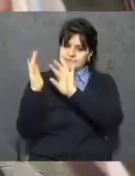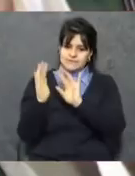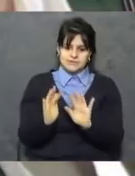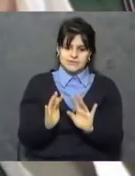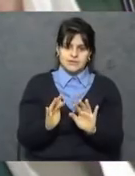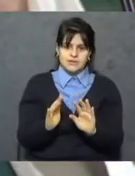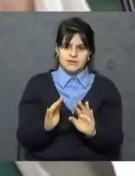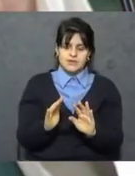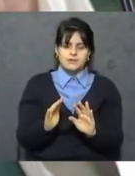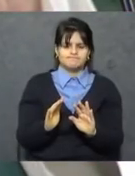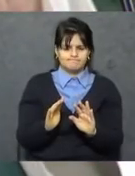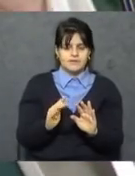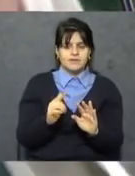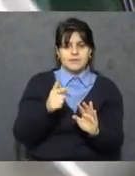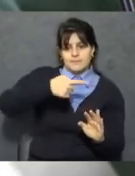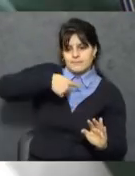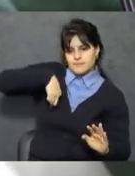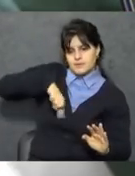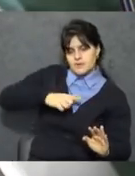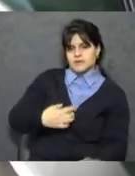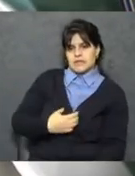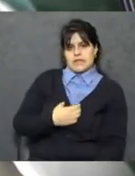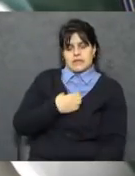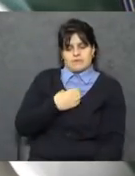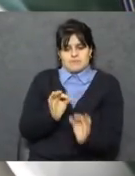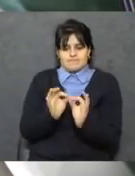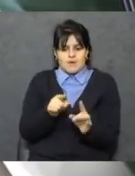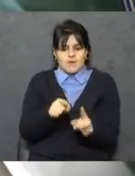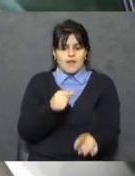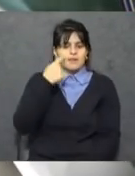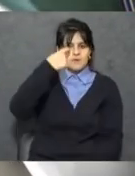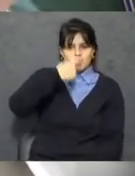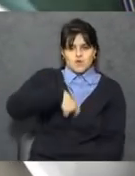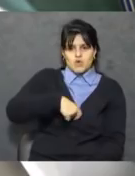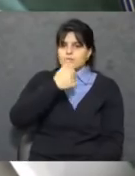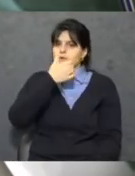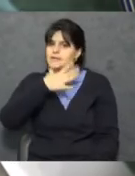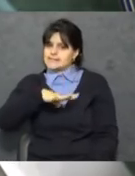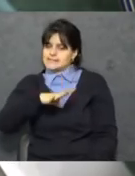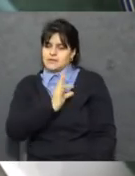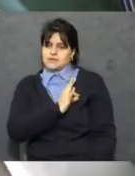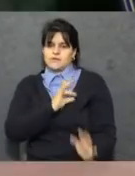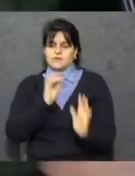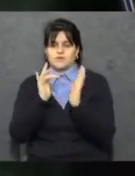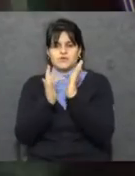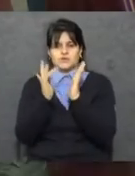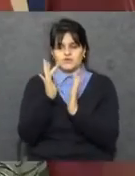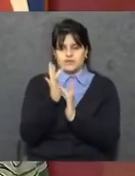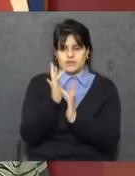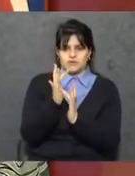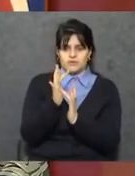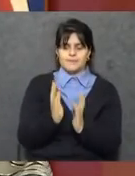de modo que se convertam para nós no corpo e sangue de nosso Senhor Jesus Cristo.